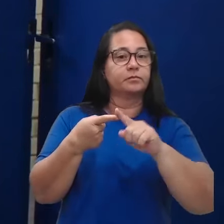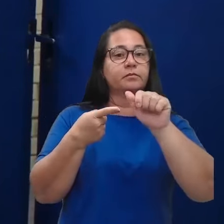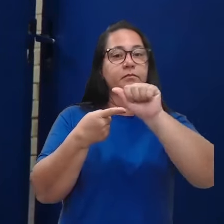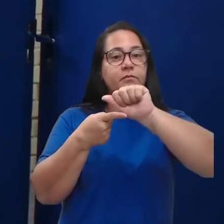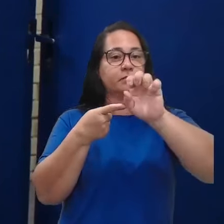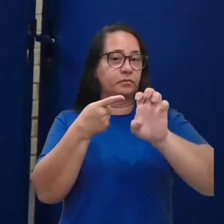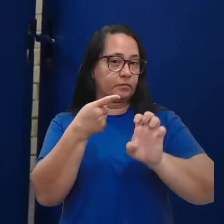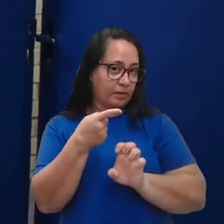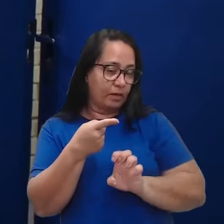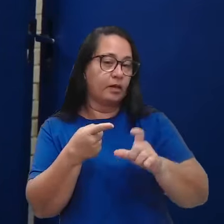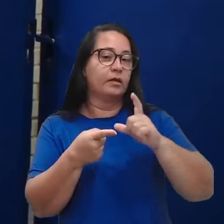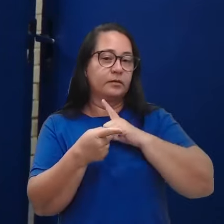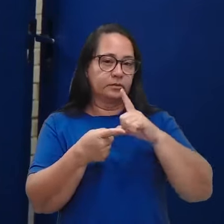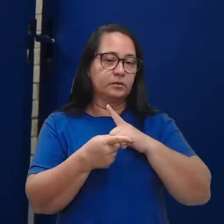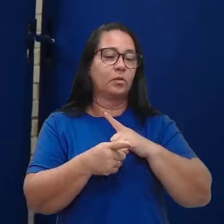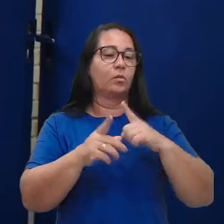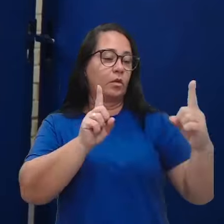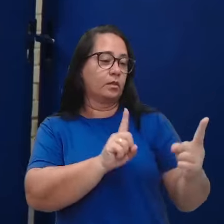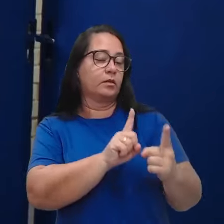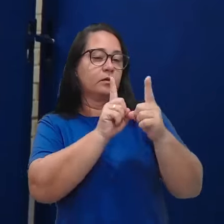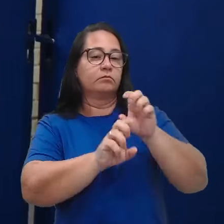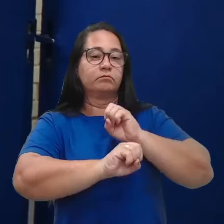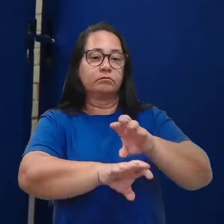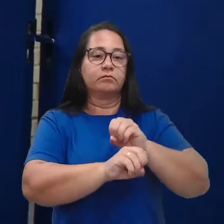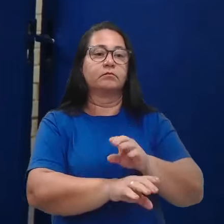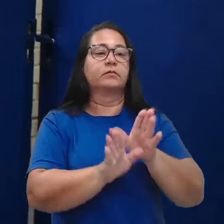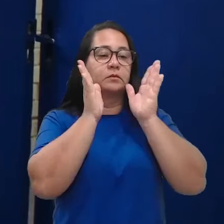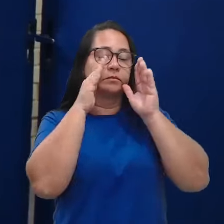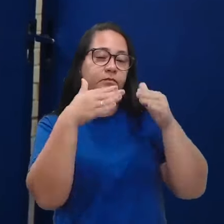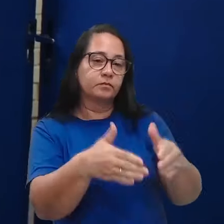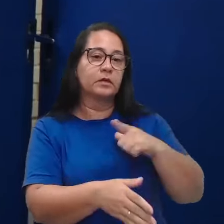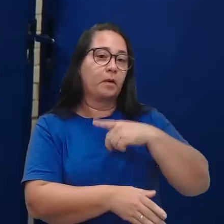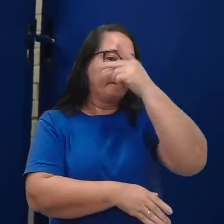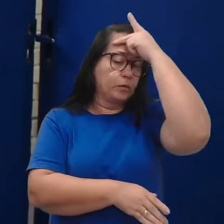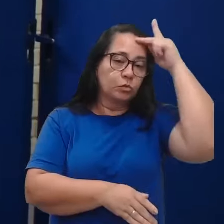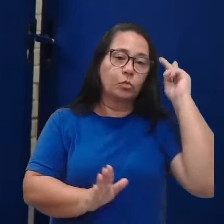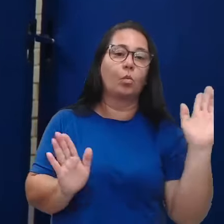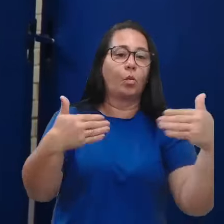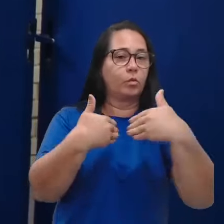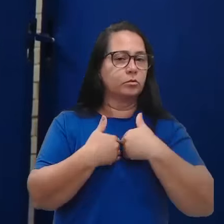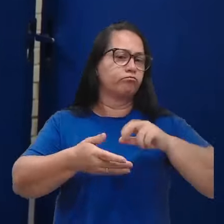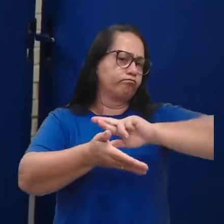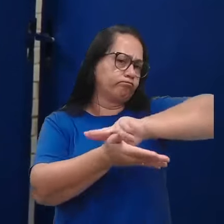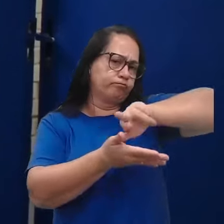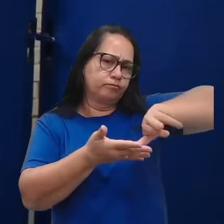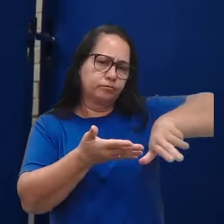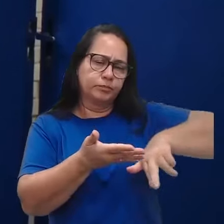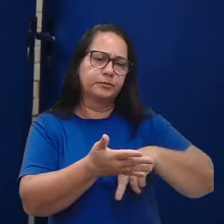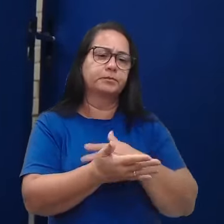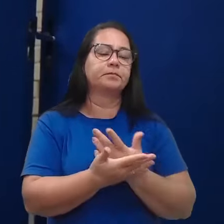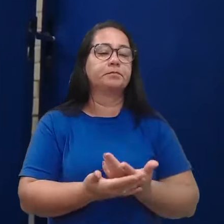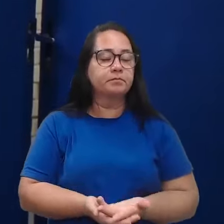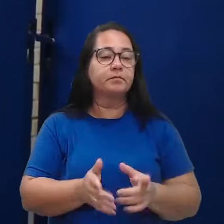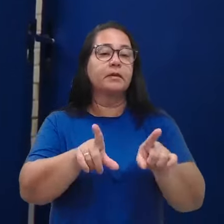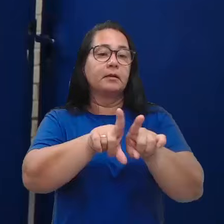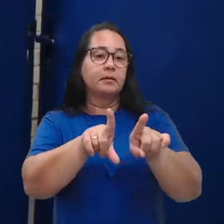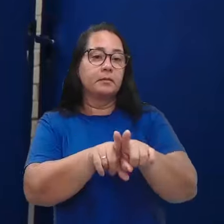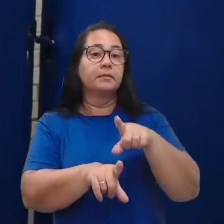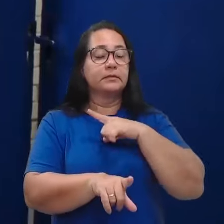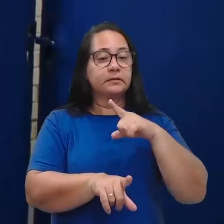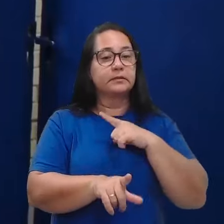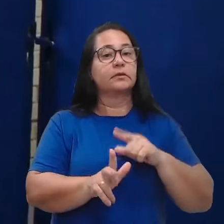que é o Atendimento Educacional Especializado, que atende pessoas neurodivergentes, com autismo, dentre outras especificidades. Também temos